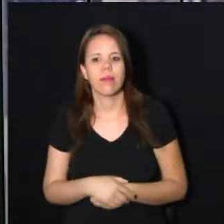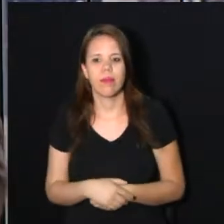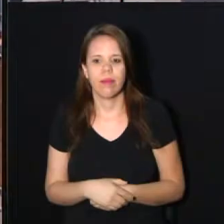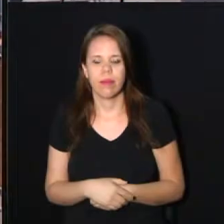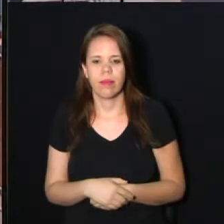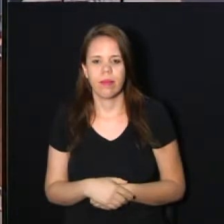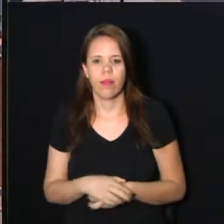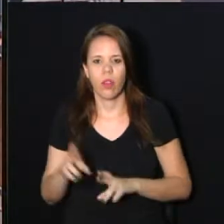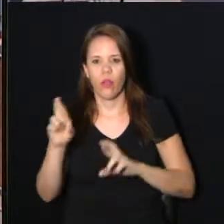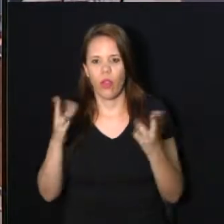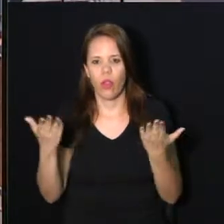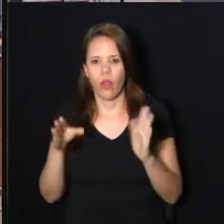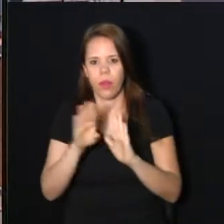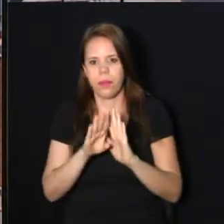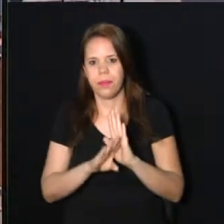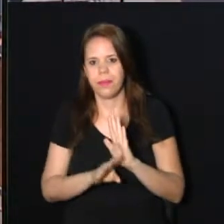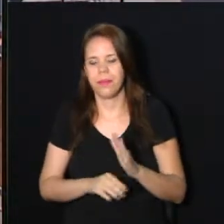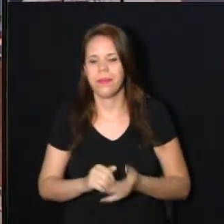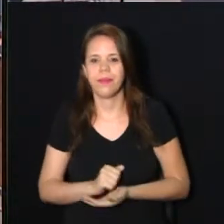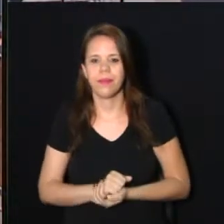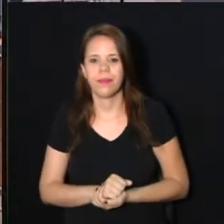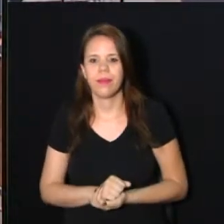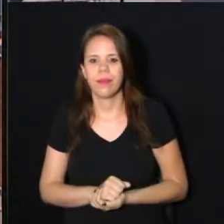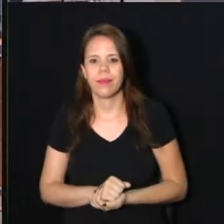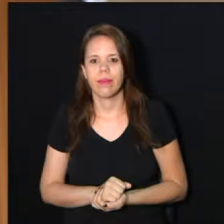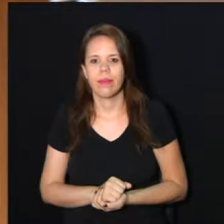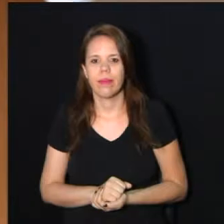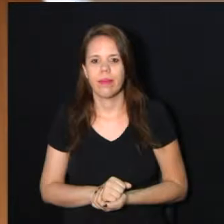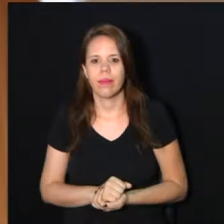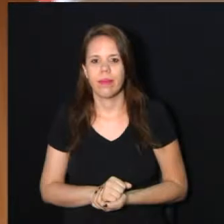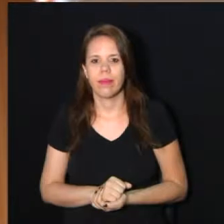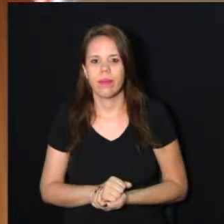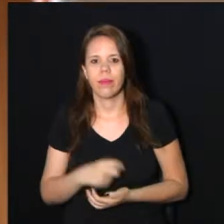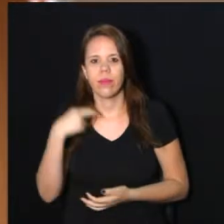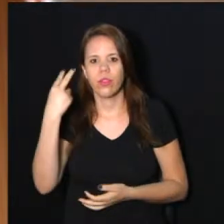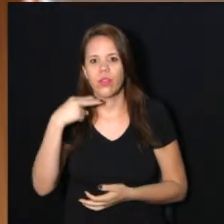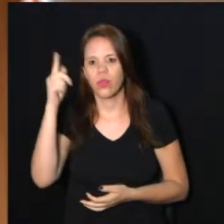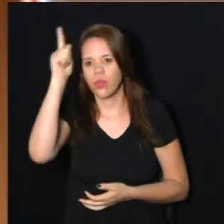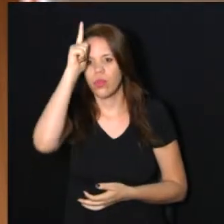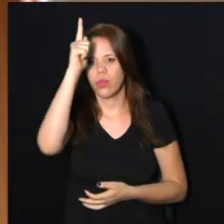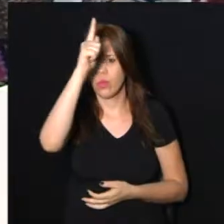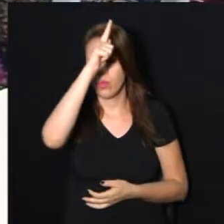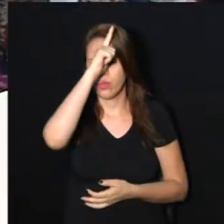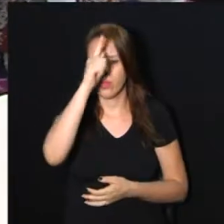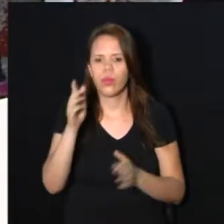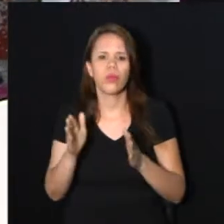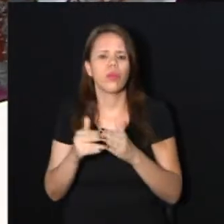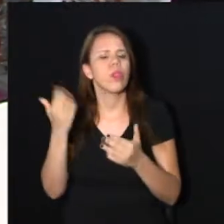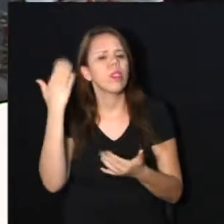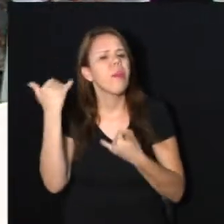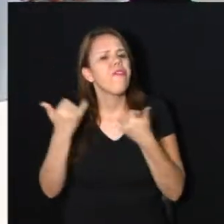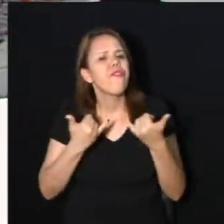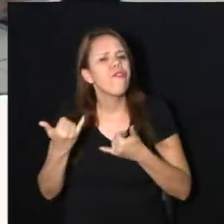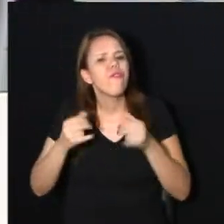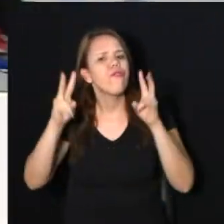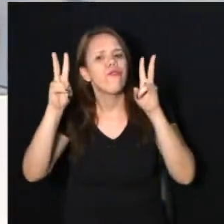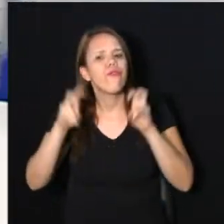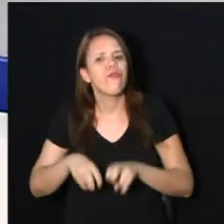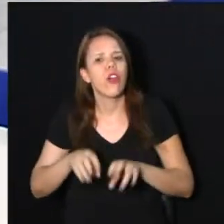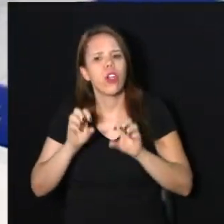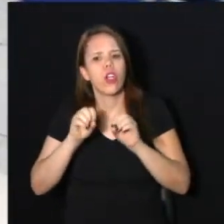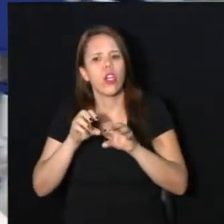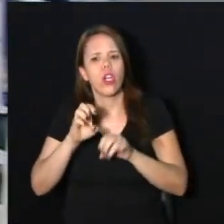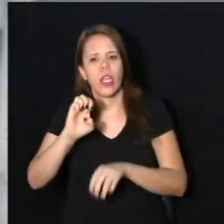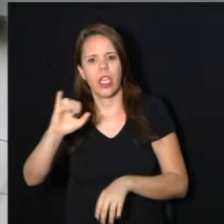audiência. Confira agora os destaques de hoje. Vereador Gustavo Peta pede informações sobre a educação